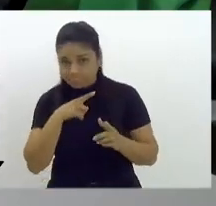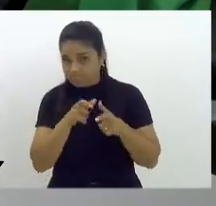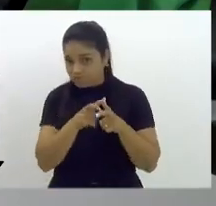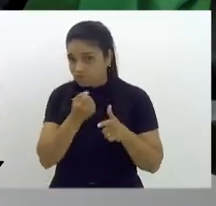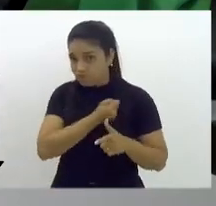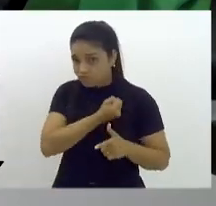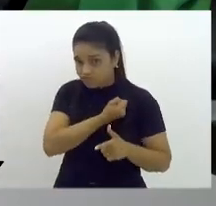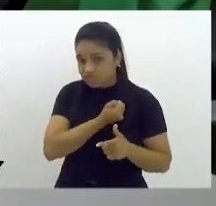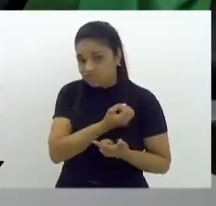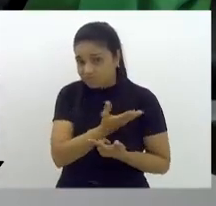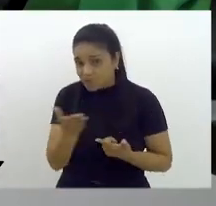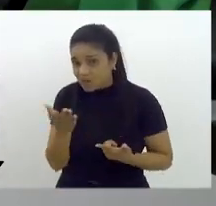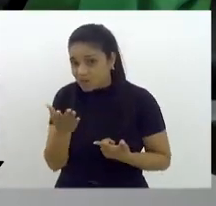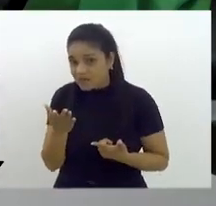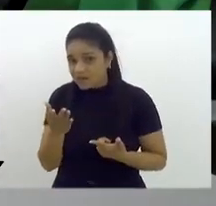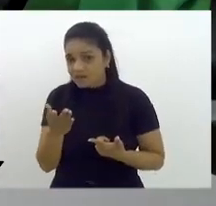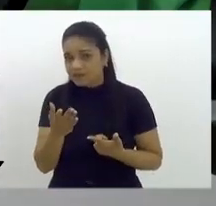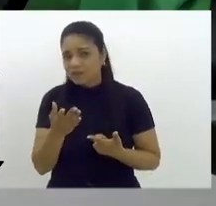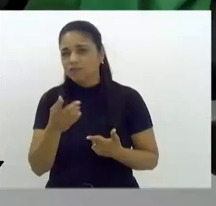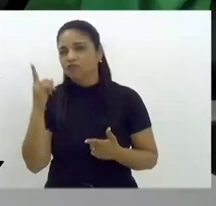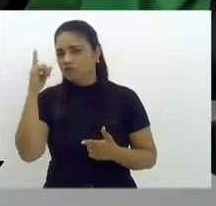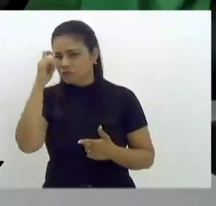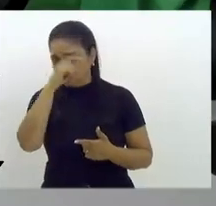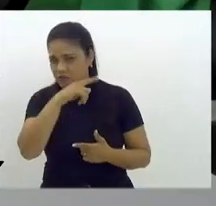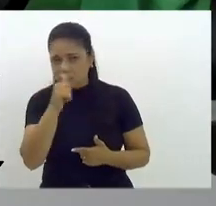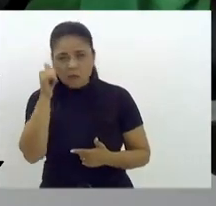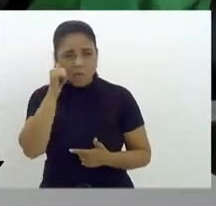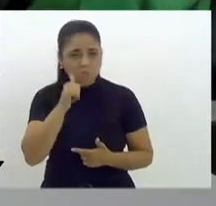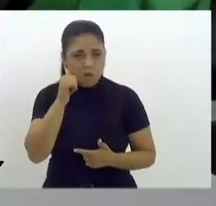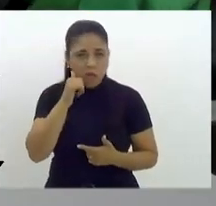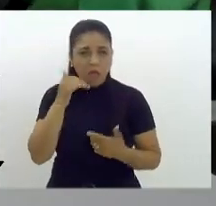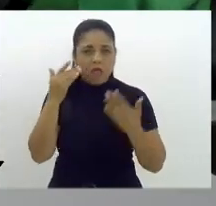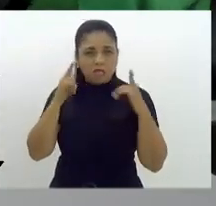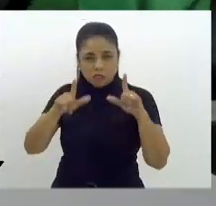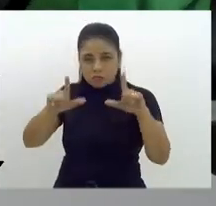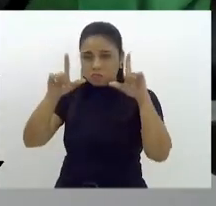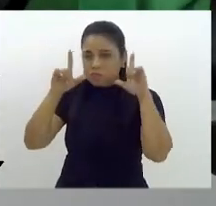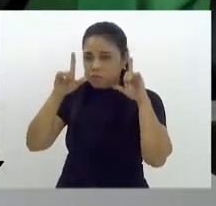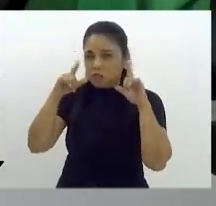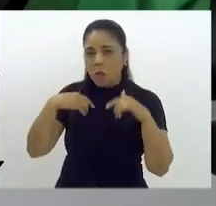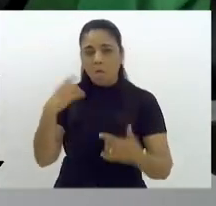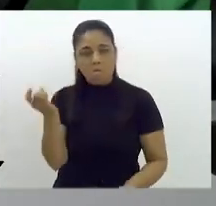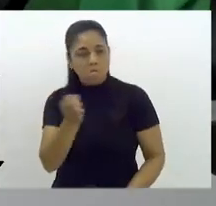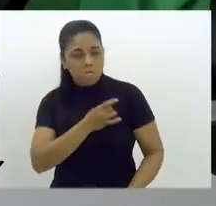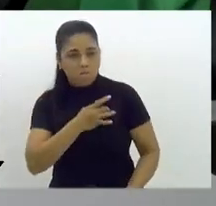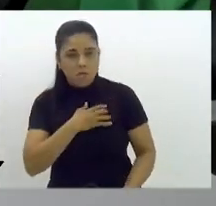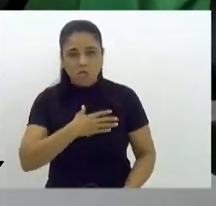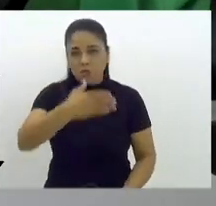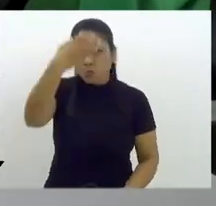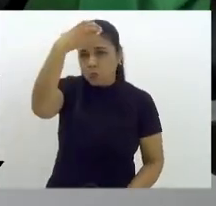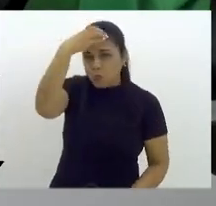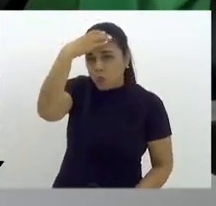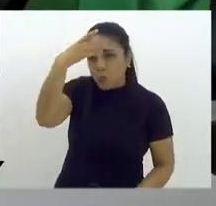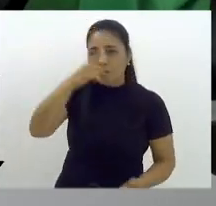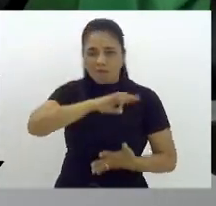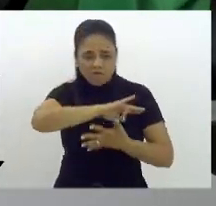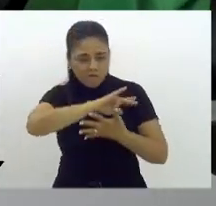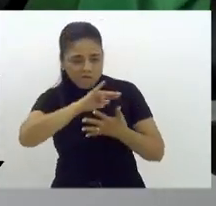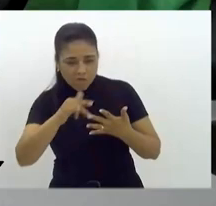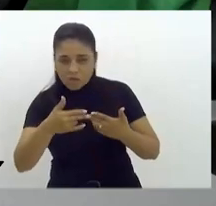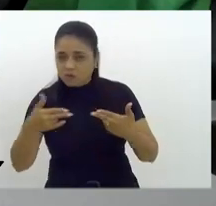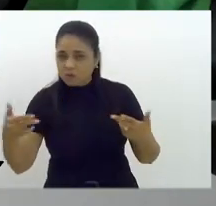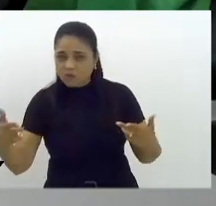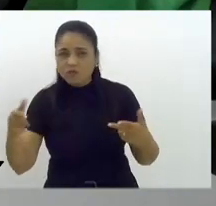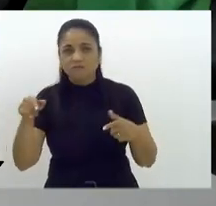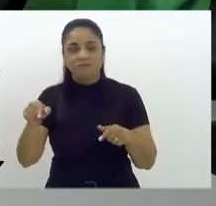difícil uma mulher tem a exposição tenho medo tem a culpa tem tantos fatores que faz com que essa mulher não